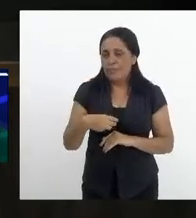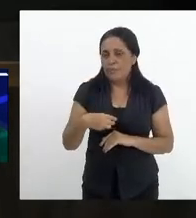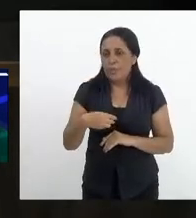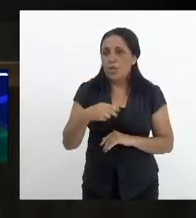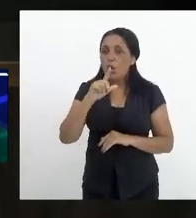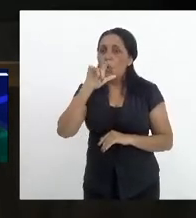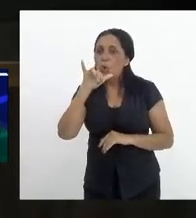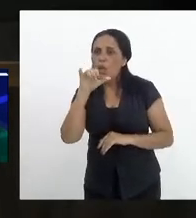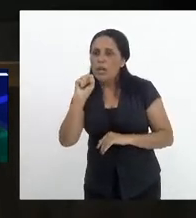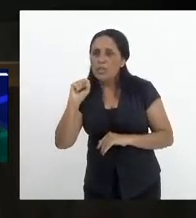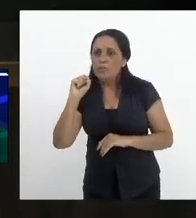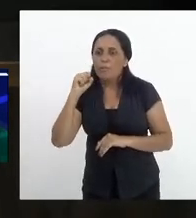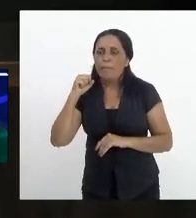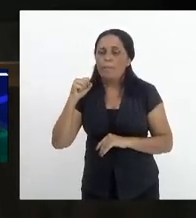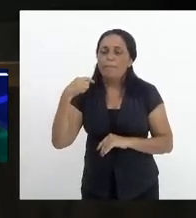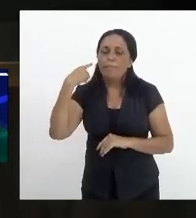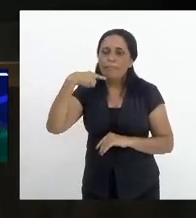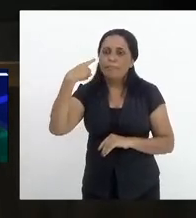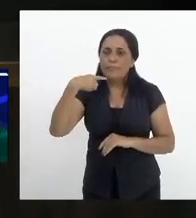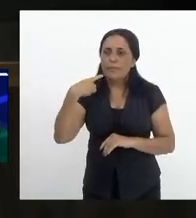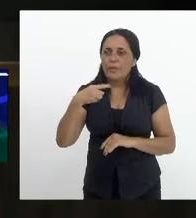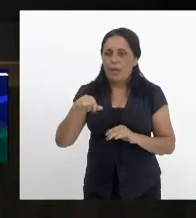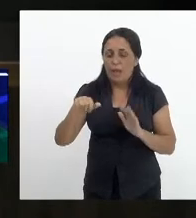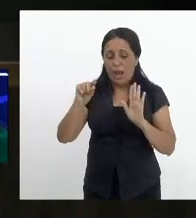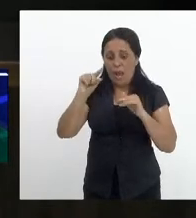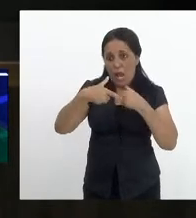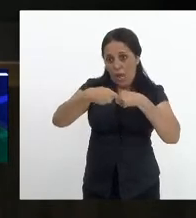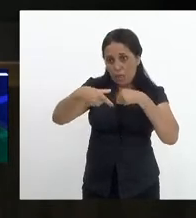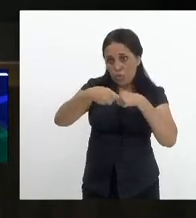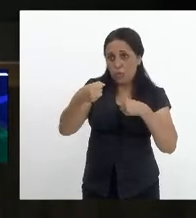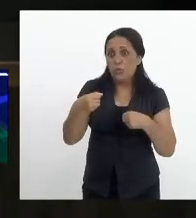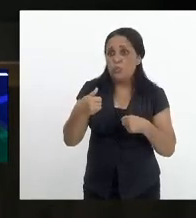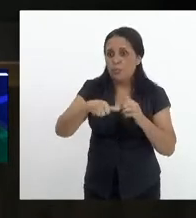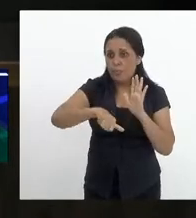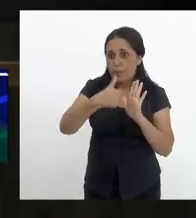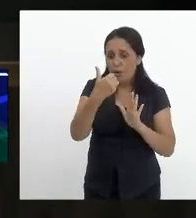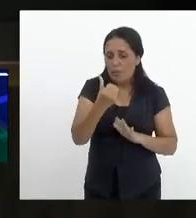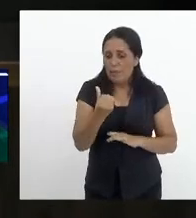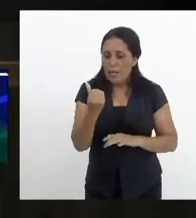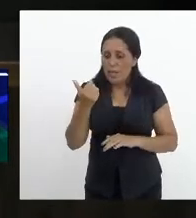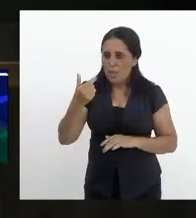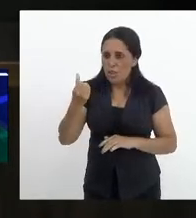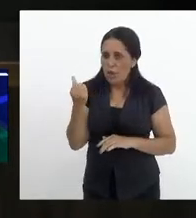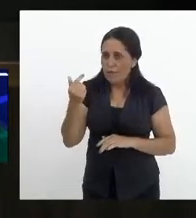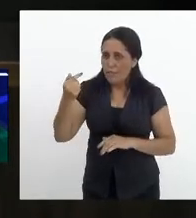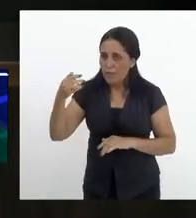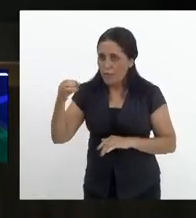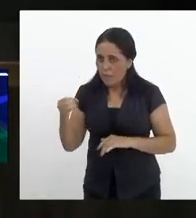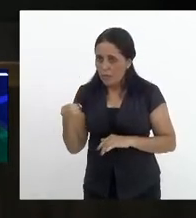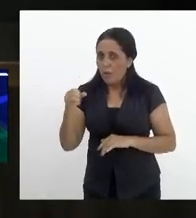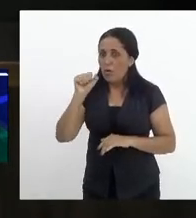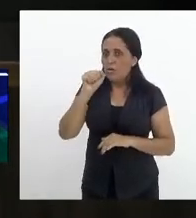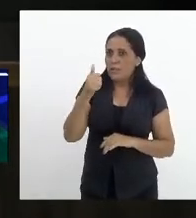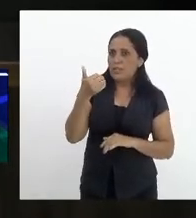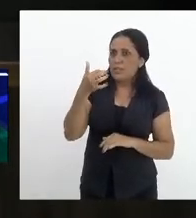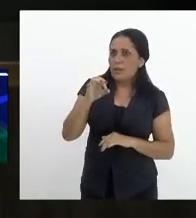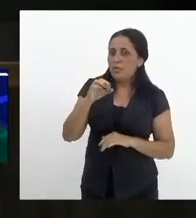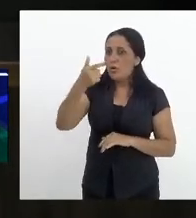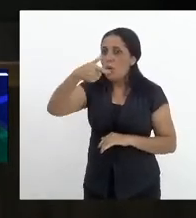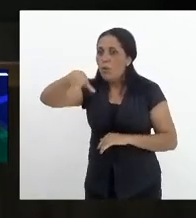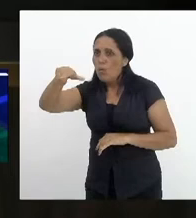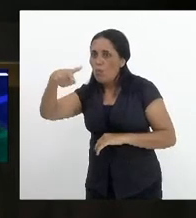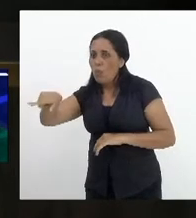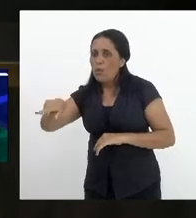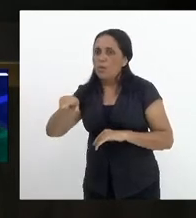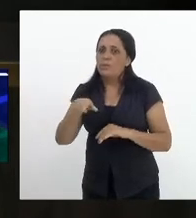Assembleia Legislativa, modifica os artigos 1º, 69 e 70 da resolução 810/97 e da outras providências. Pareceres da